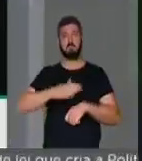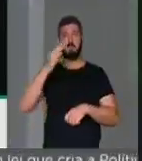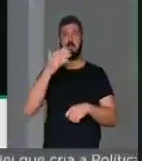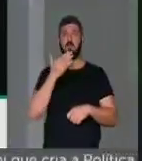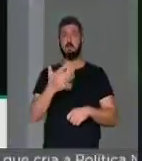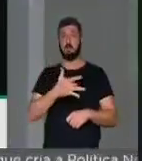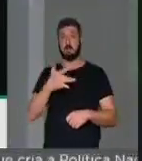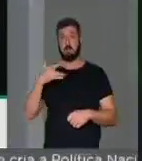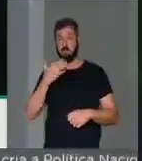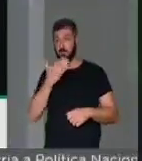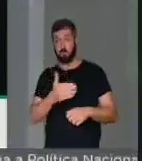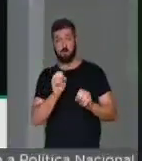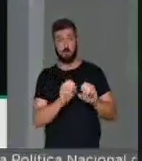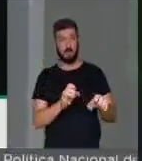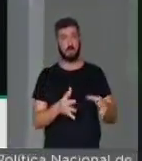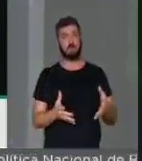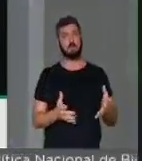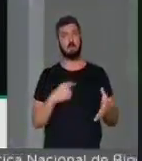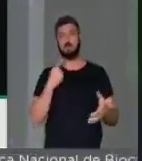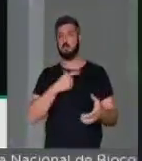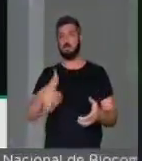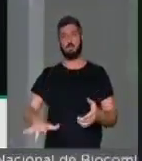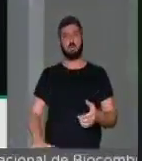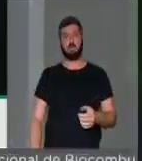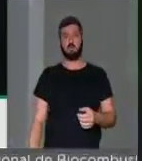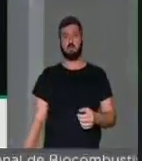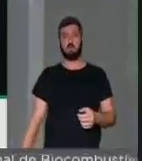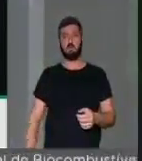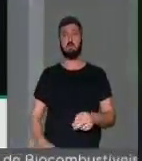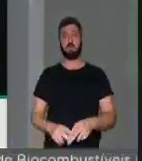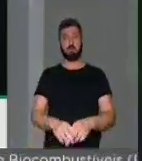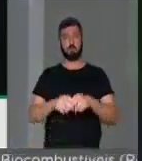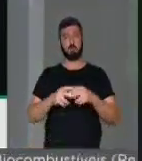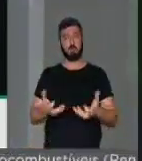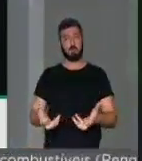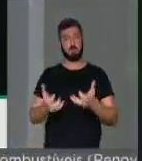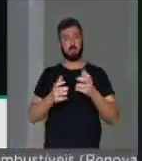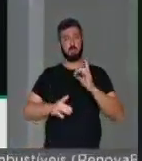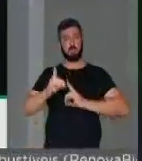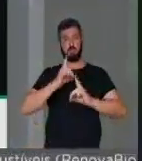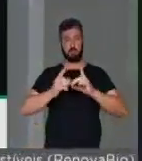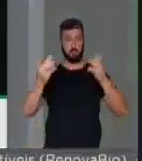saúde e educação, a gente não quer. Por isso que a gente quer estabelecer esse diálogo.